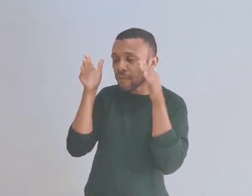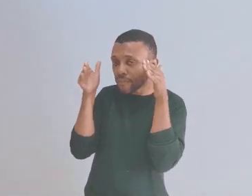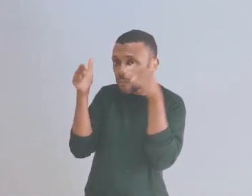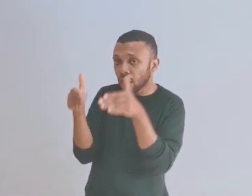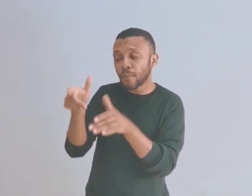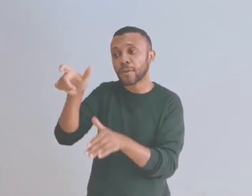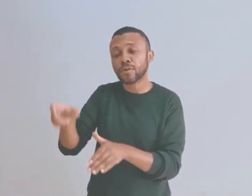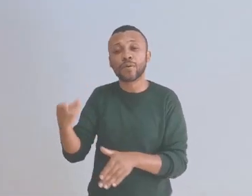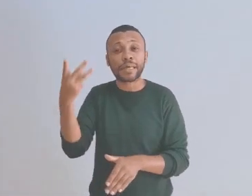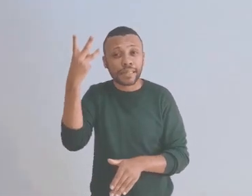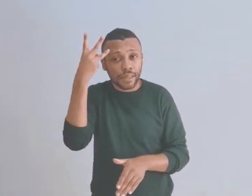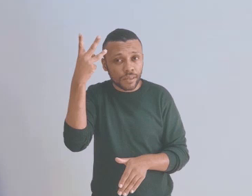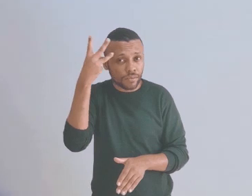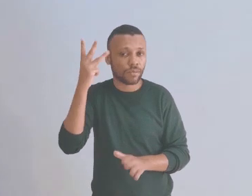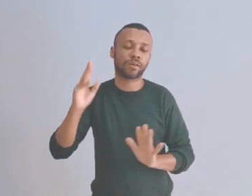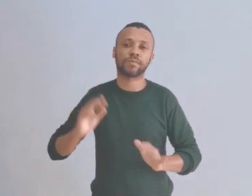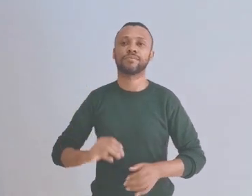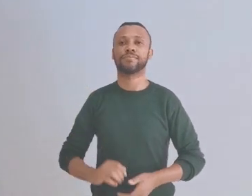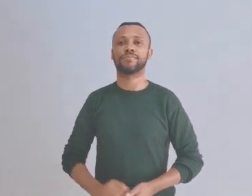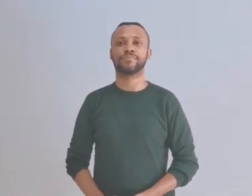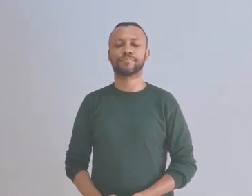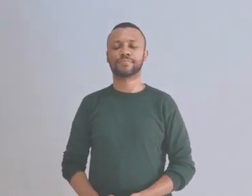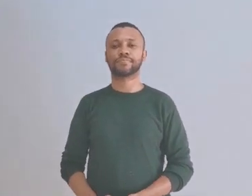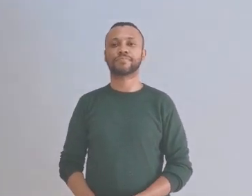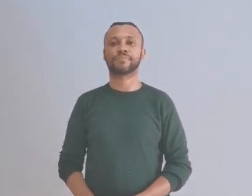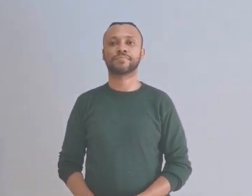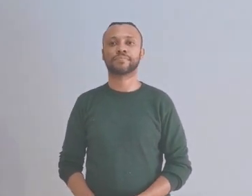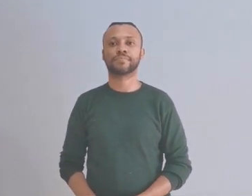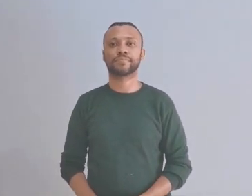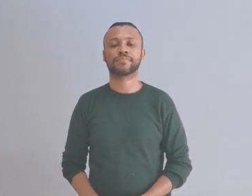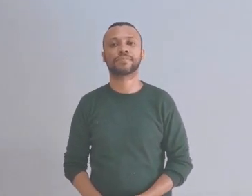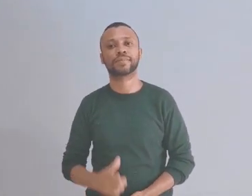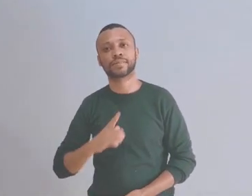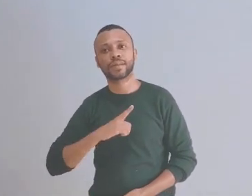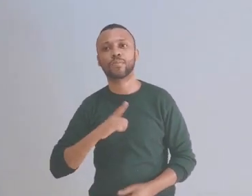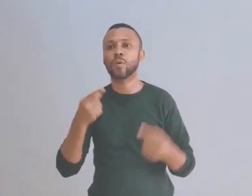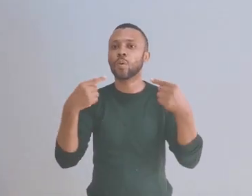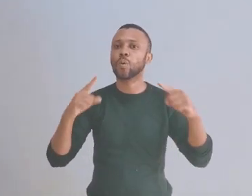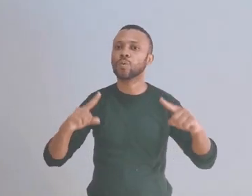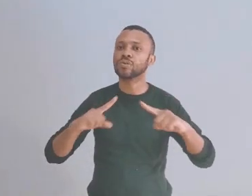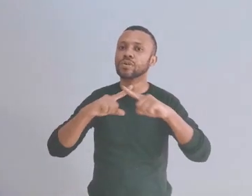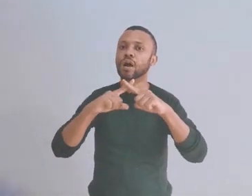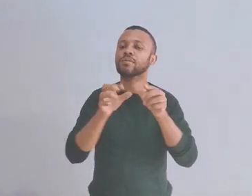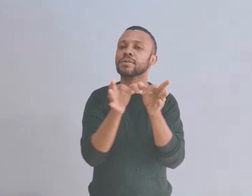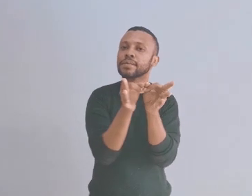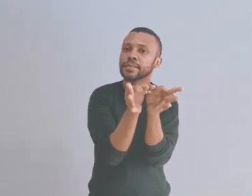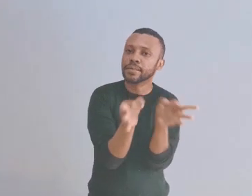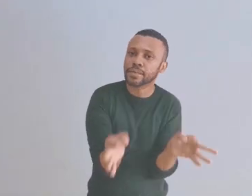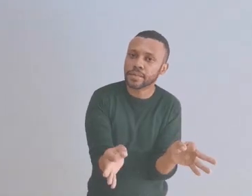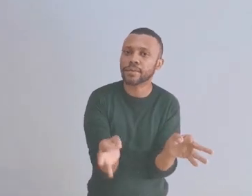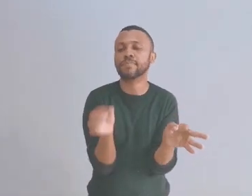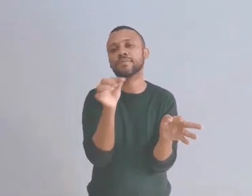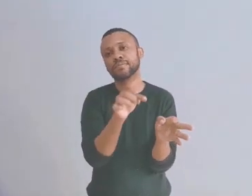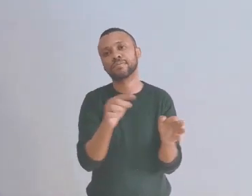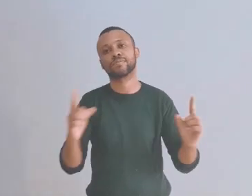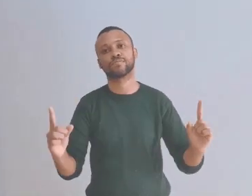para o badminton, sim. Do badminton. Temos os jogos de simples e de dupla. Simples é eu contra outra